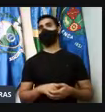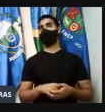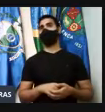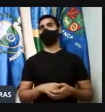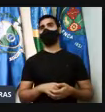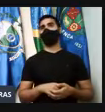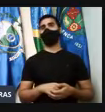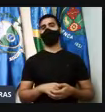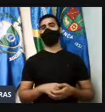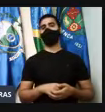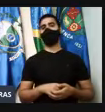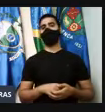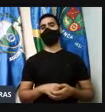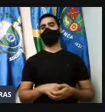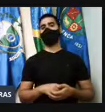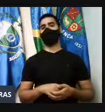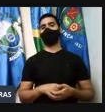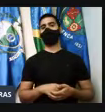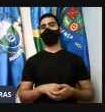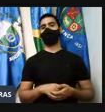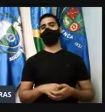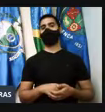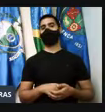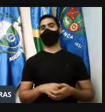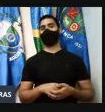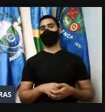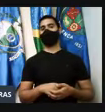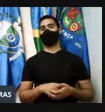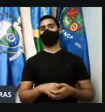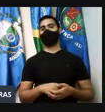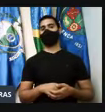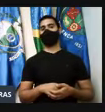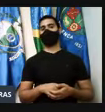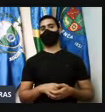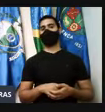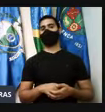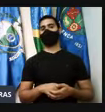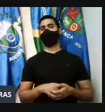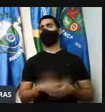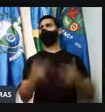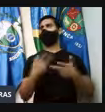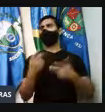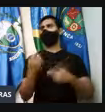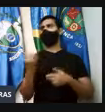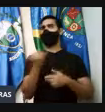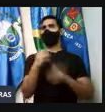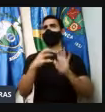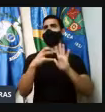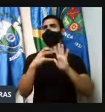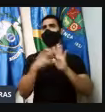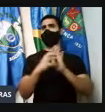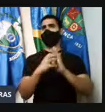É muito importante, né, essa questão aqui da Câmara, da Casa, deixar claro, presidente, que a Câmara não